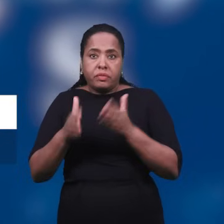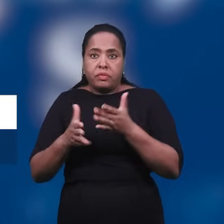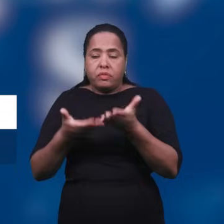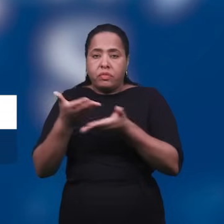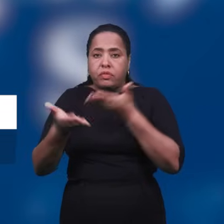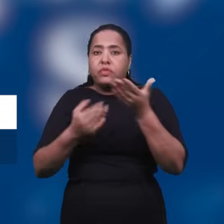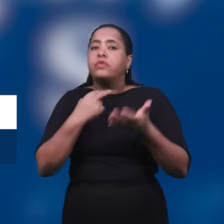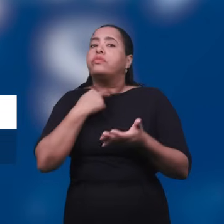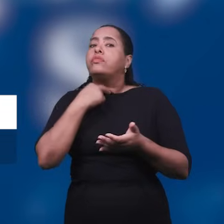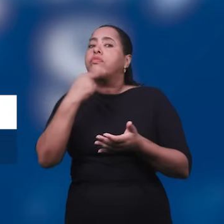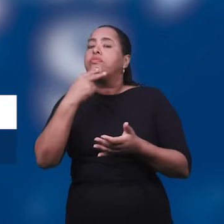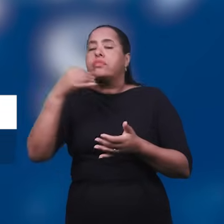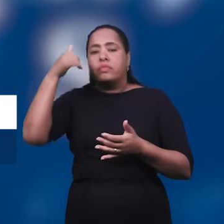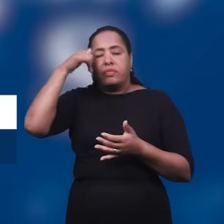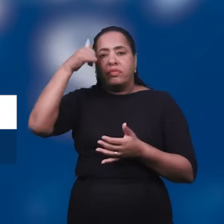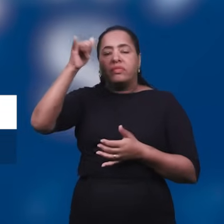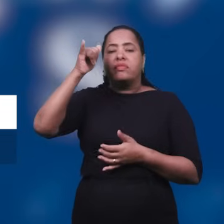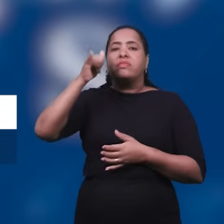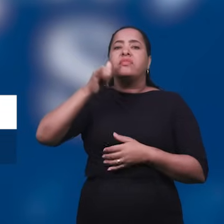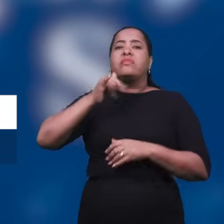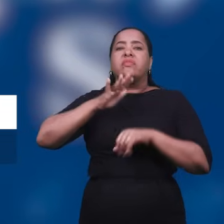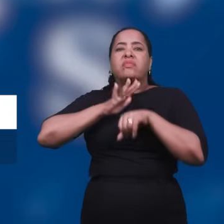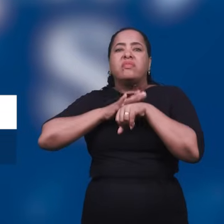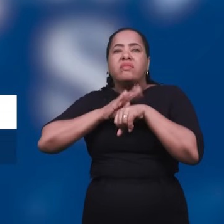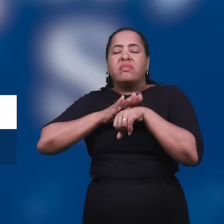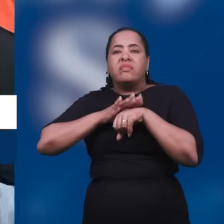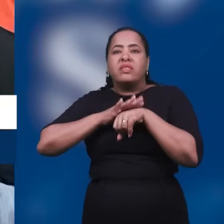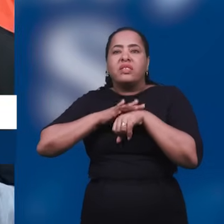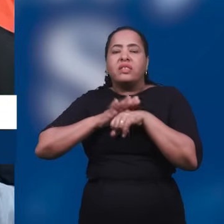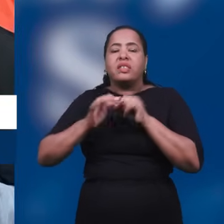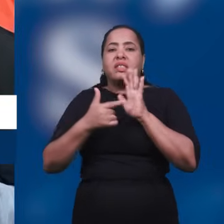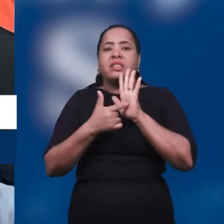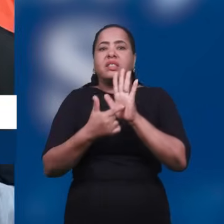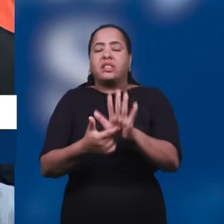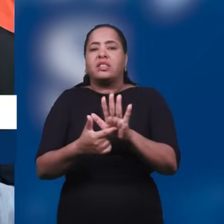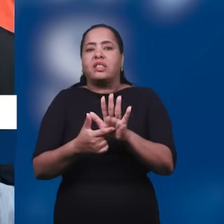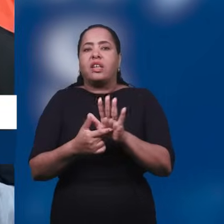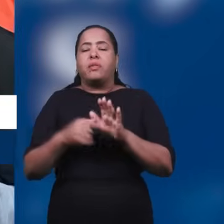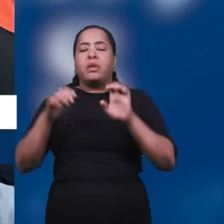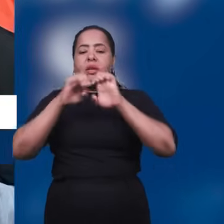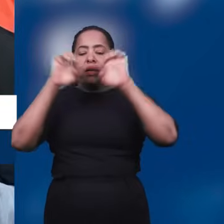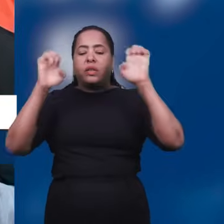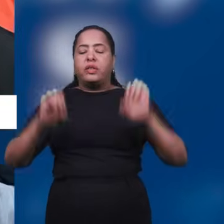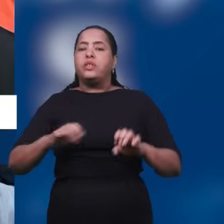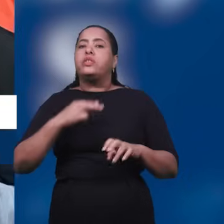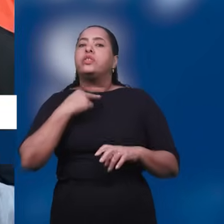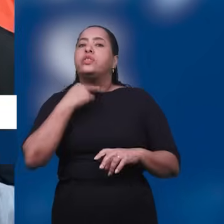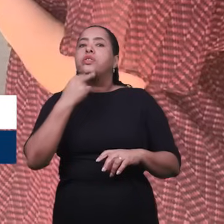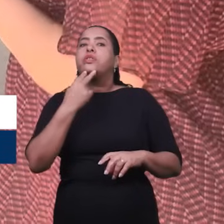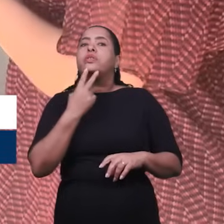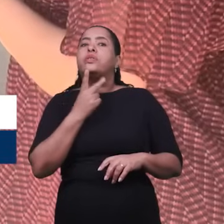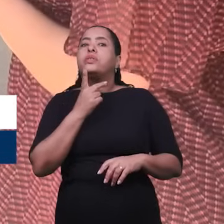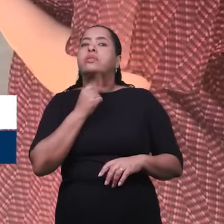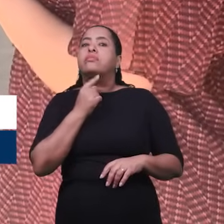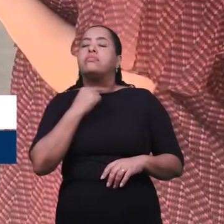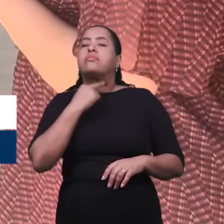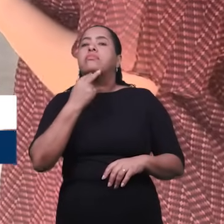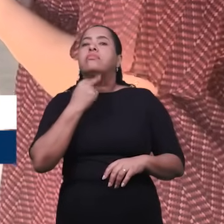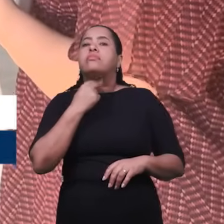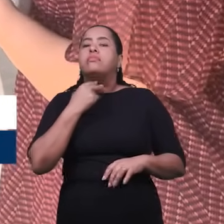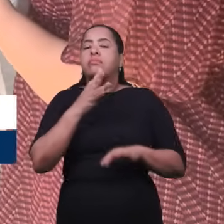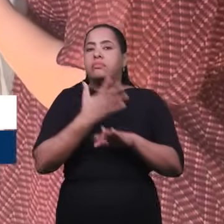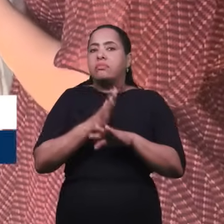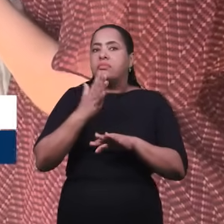focou nos cuidados com a voz para evitar doenças e também mencionou sobre as estruturas vocais. Já a parte